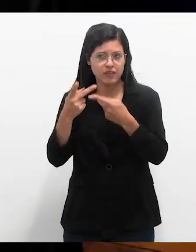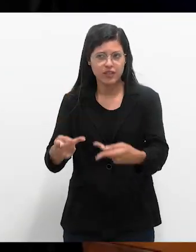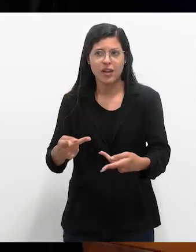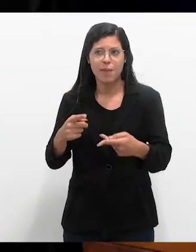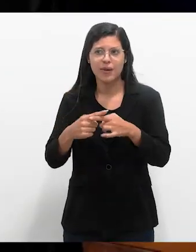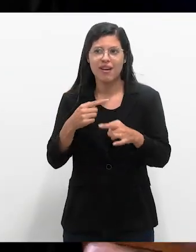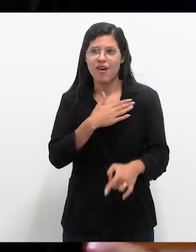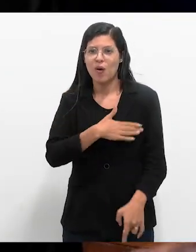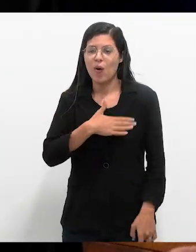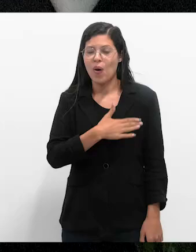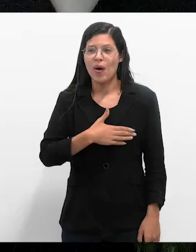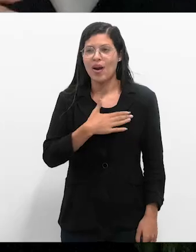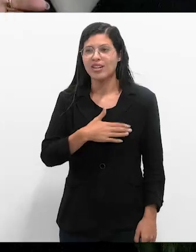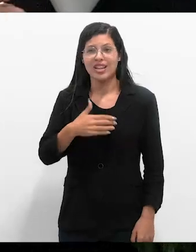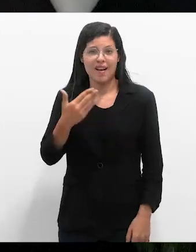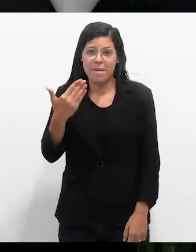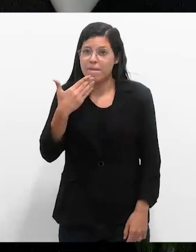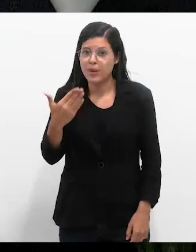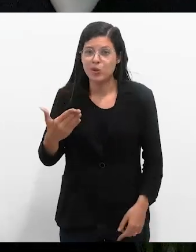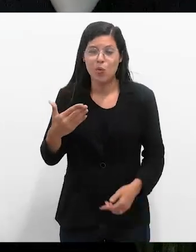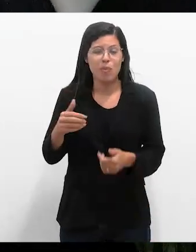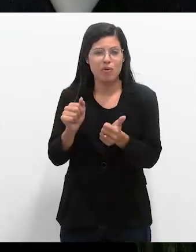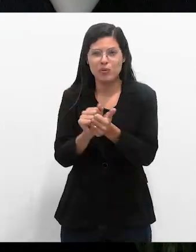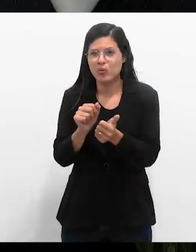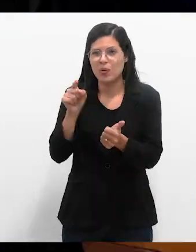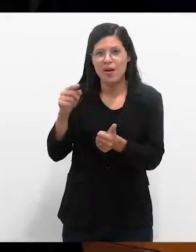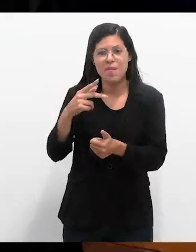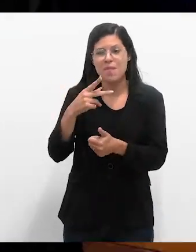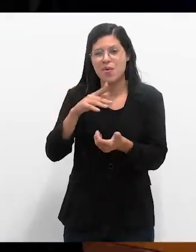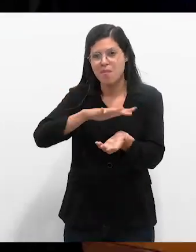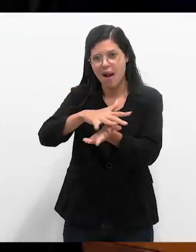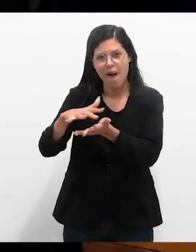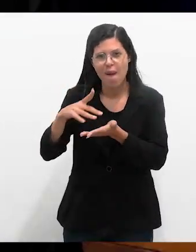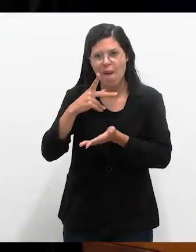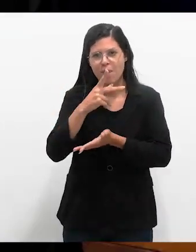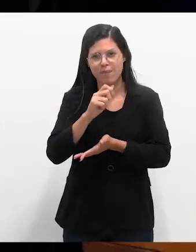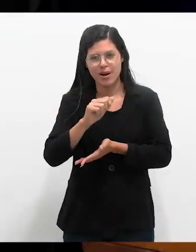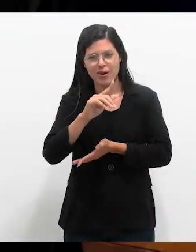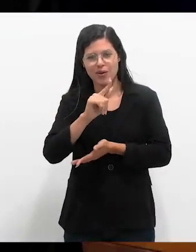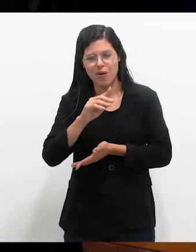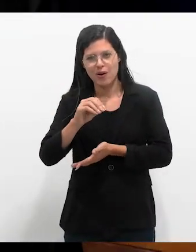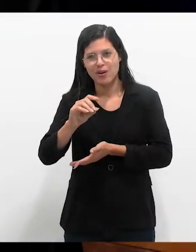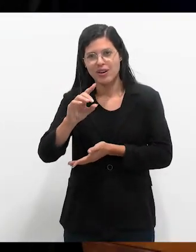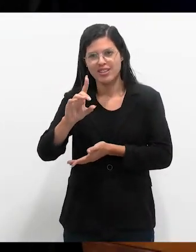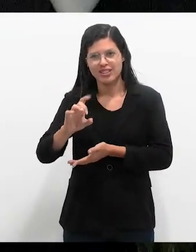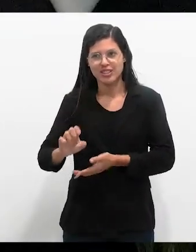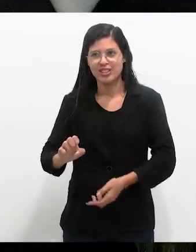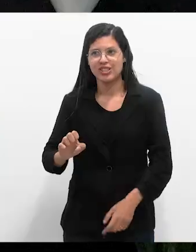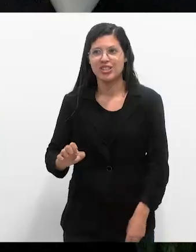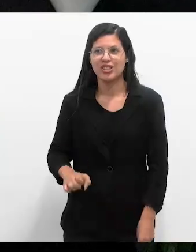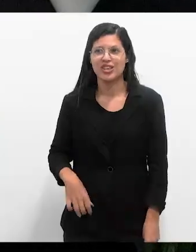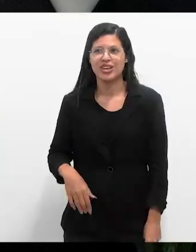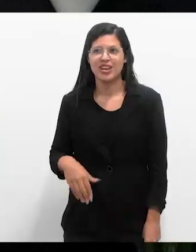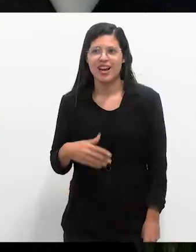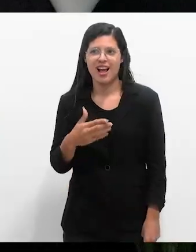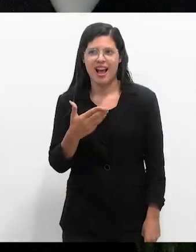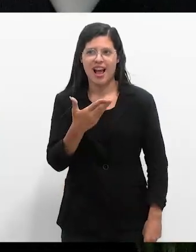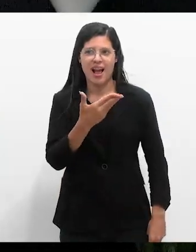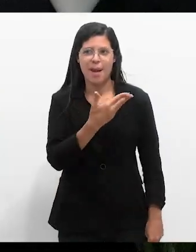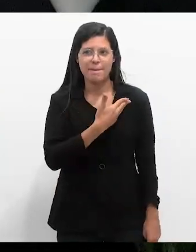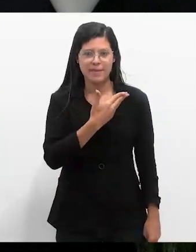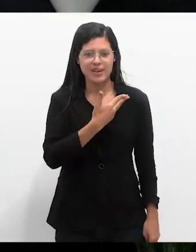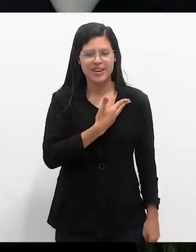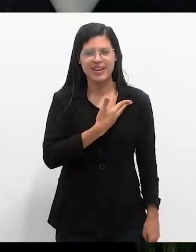Quando ela teve aqui, a primeira coisa que ela pediu foi para levar para um pagode. E aí a nossa querida amiga do catimbó